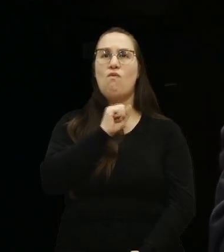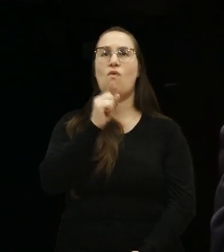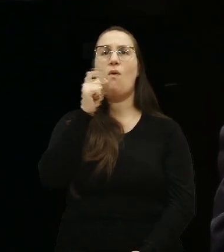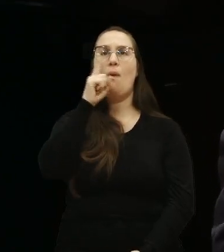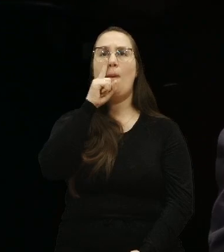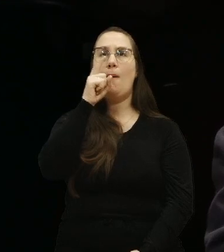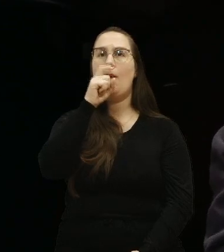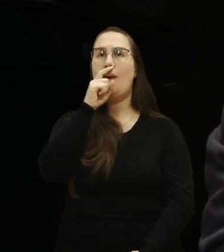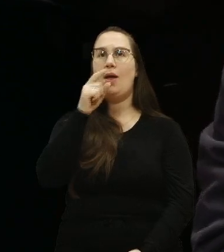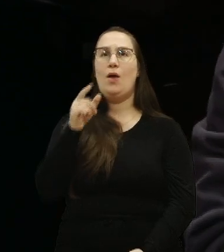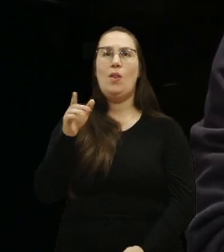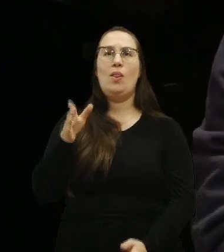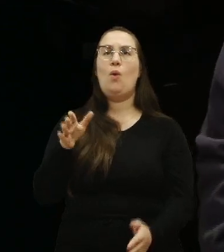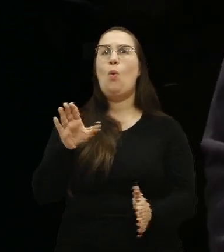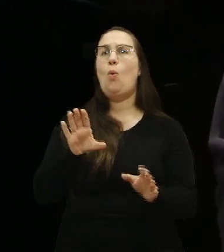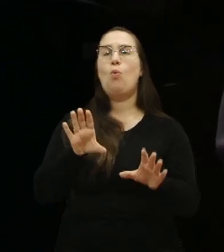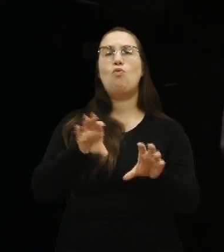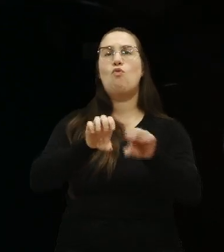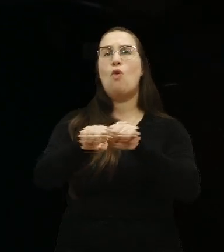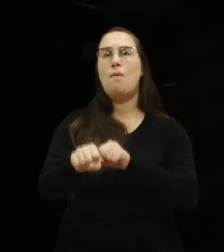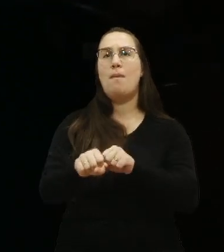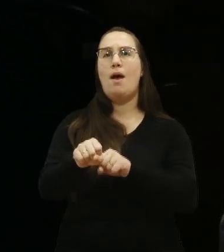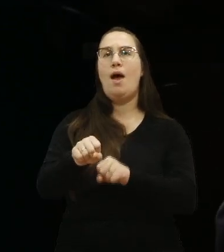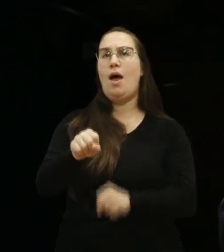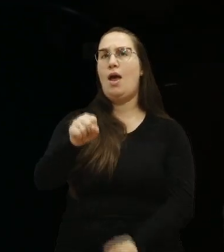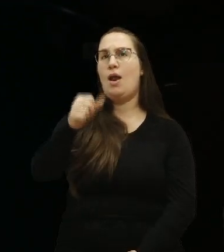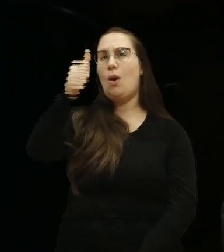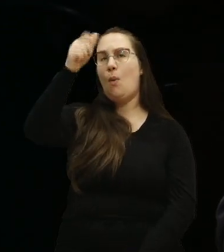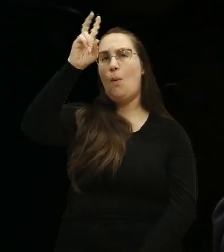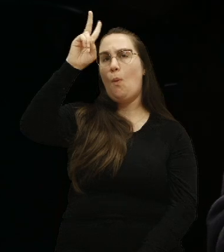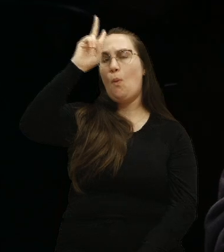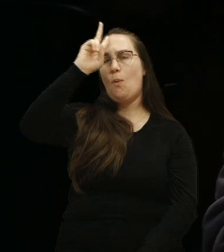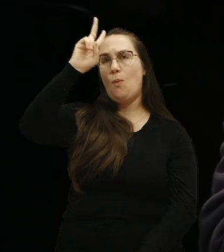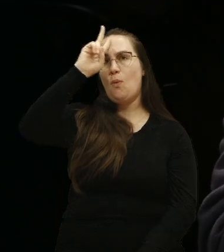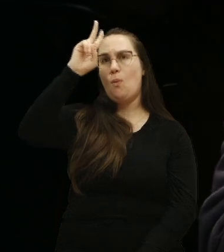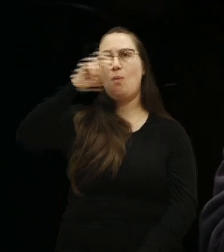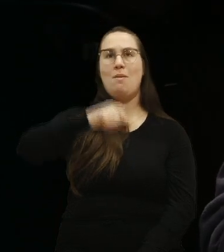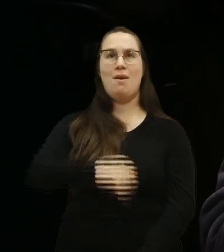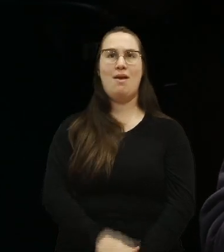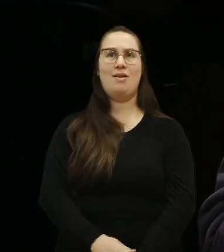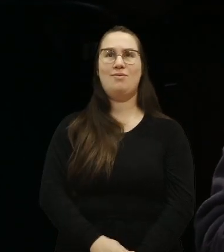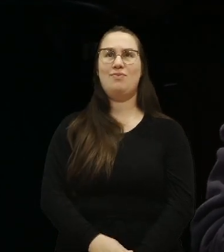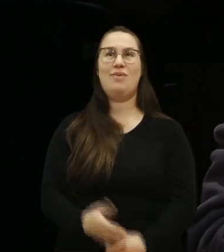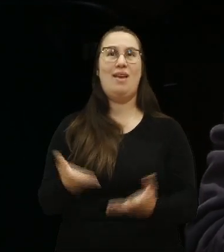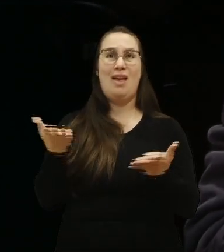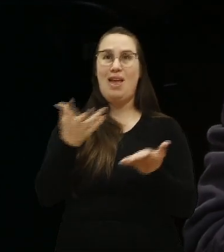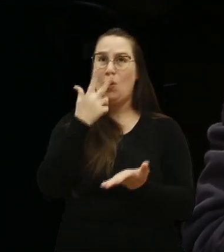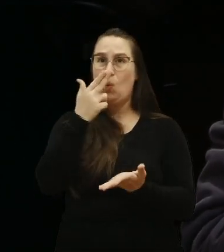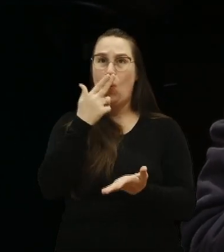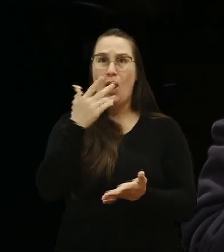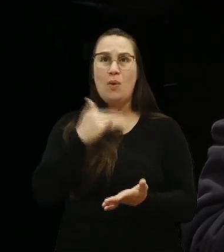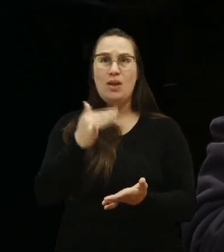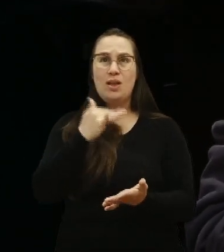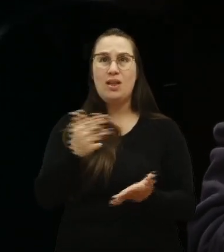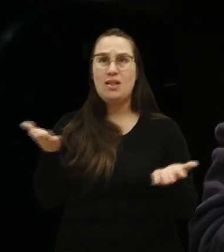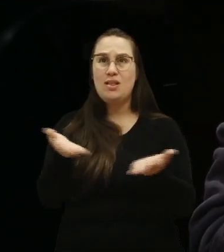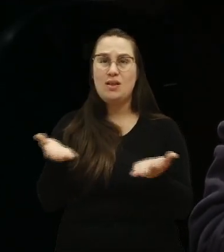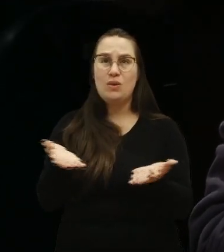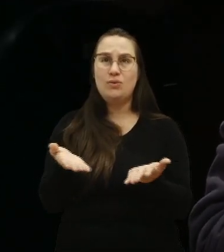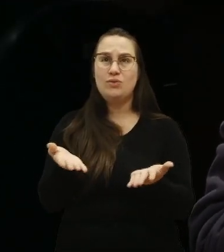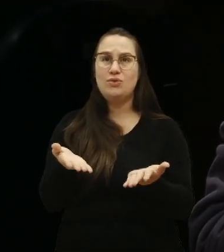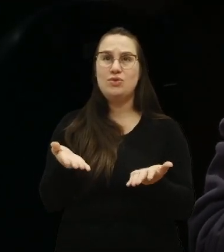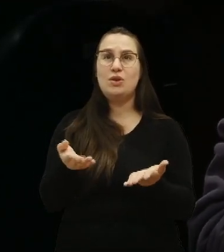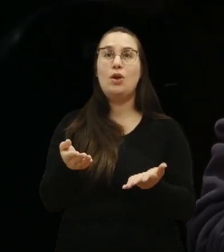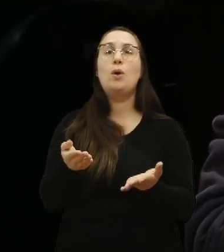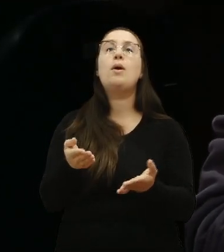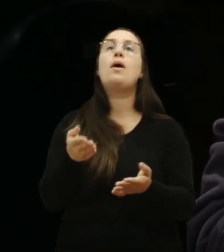completaram nem o ensino fundamental? É isso que nós queremos para nossas crianças e adolescentes de hoje? Não é esse projeto de sociedade que eu defendo. Por isso eu